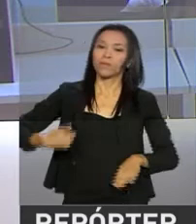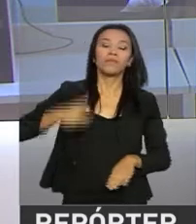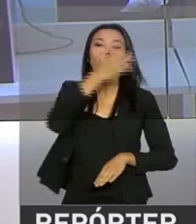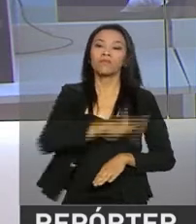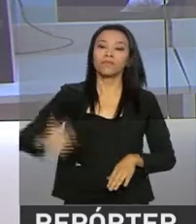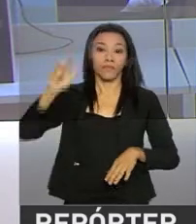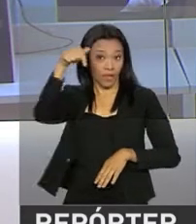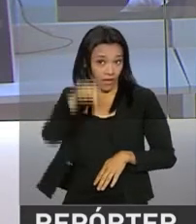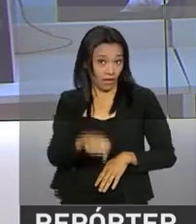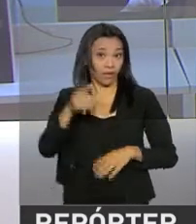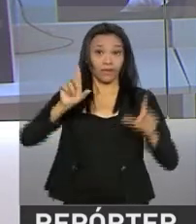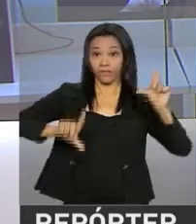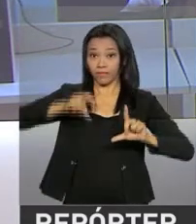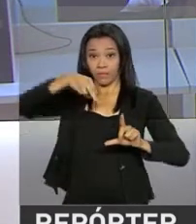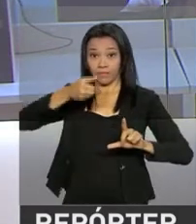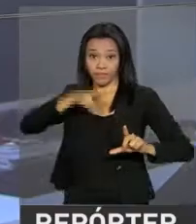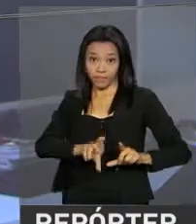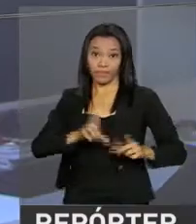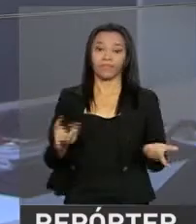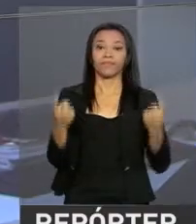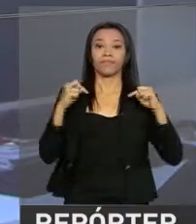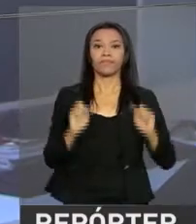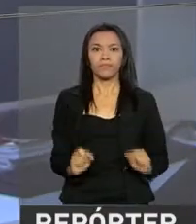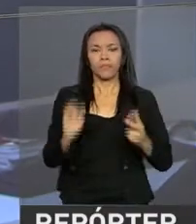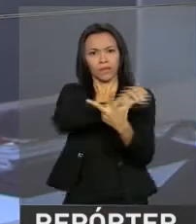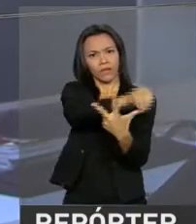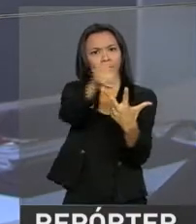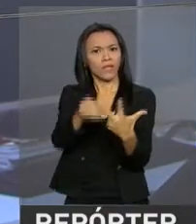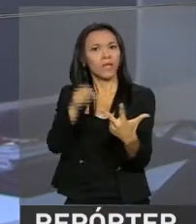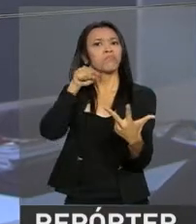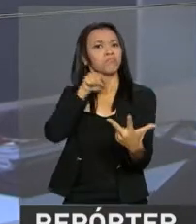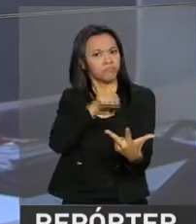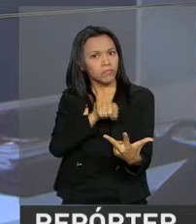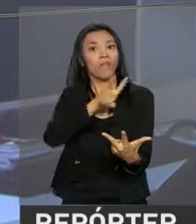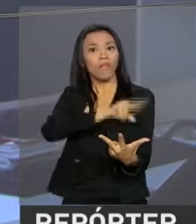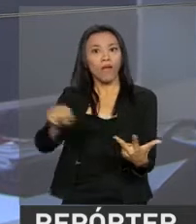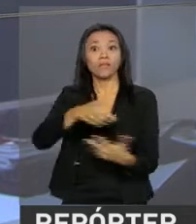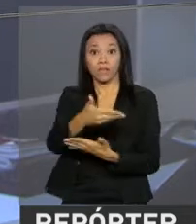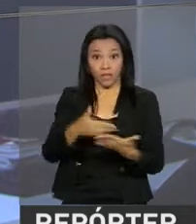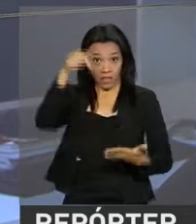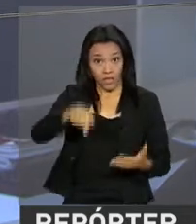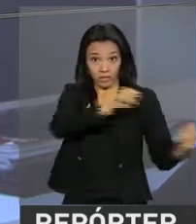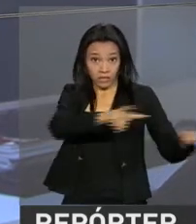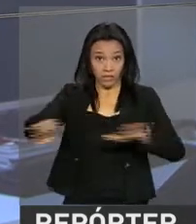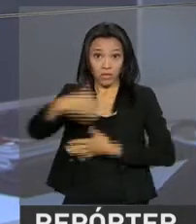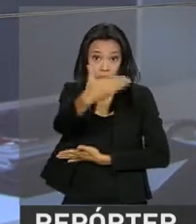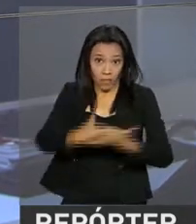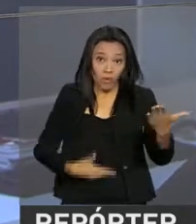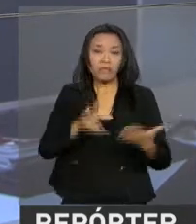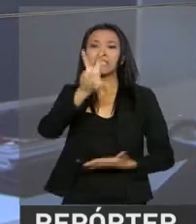federal aqui no repórter nbr o exame nacional do ensino médio será aplicado nesta semana para mais de